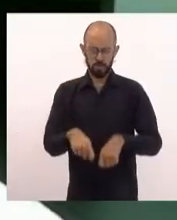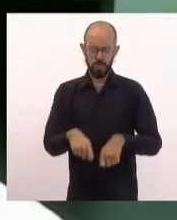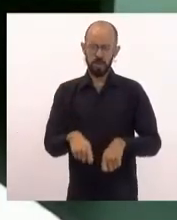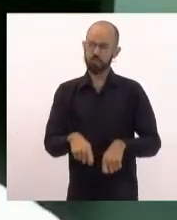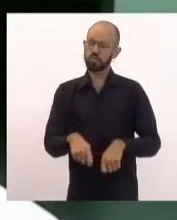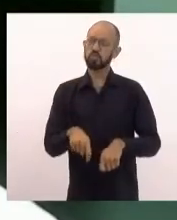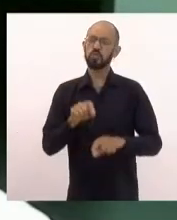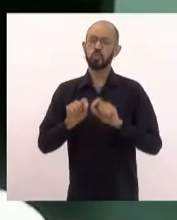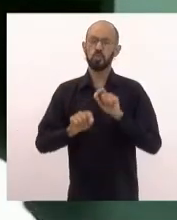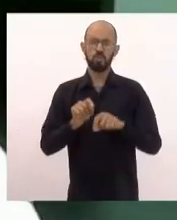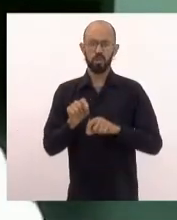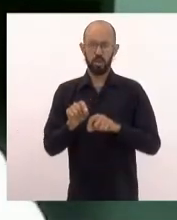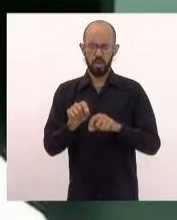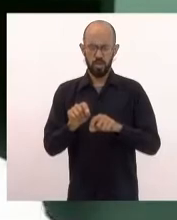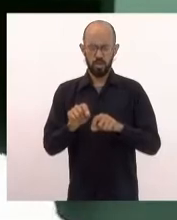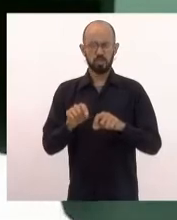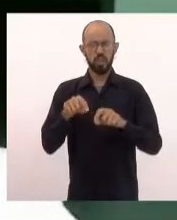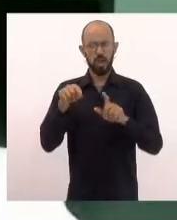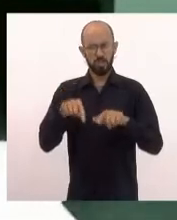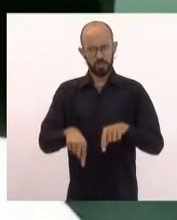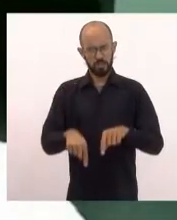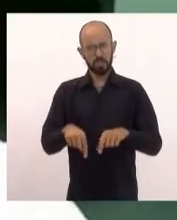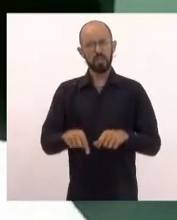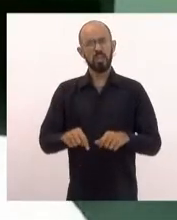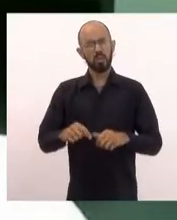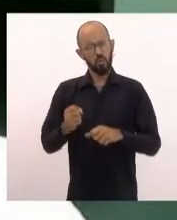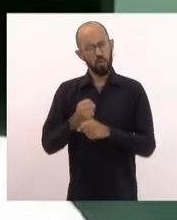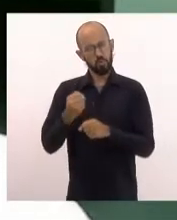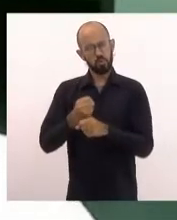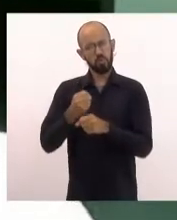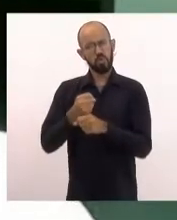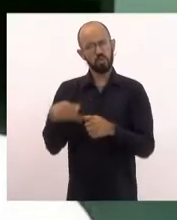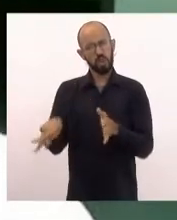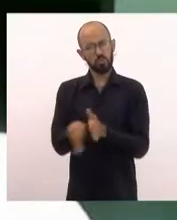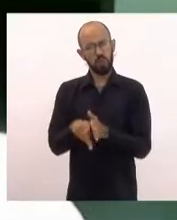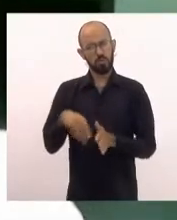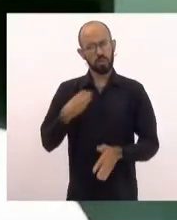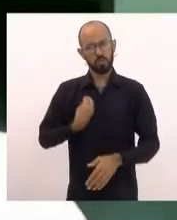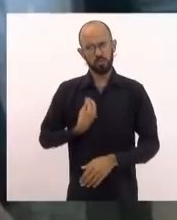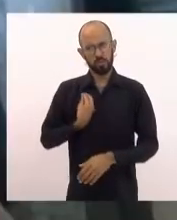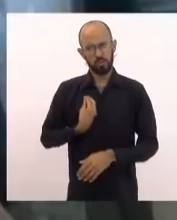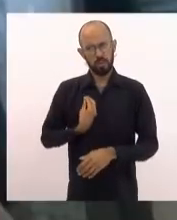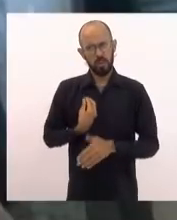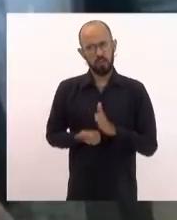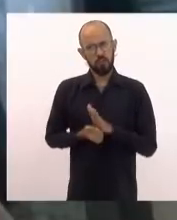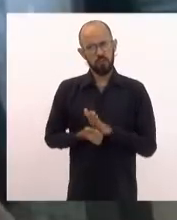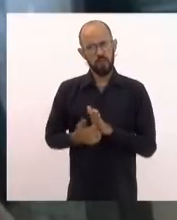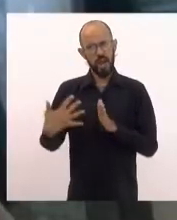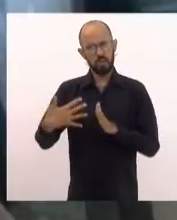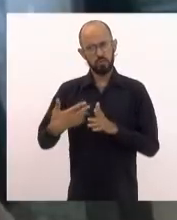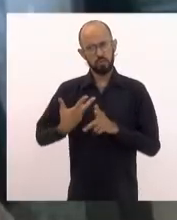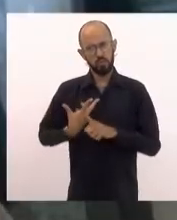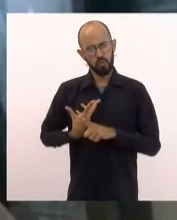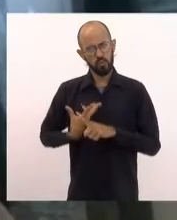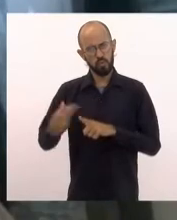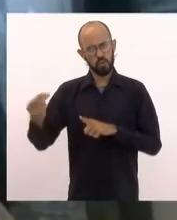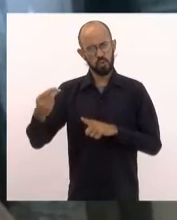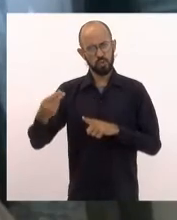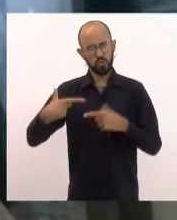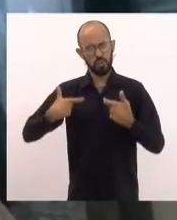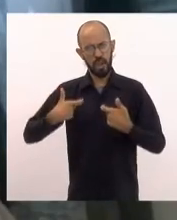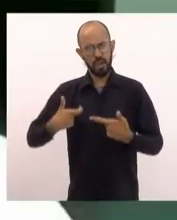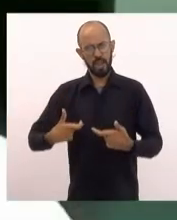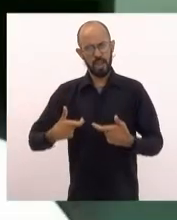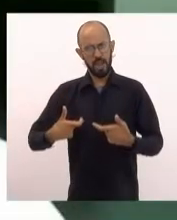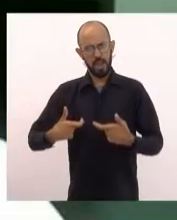aqui restabelecerem as suas vidas. Eles vêm para cá, muitos deles, fugindo da guerra civil, fugindo